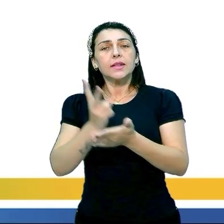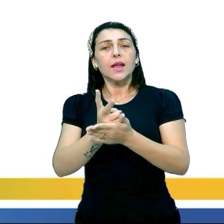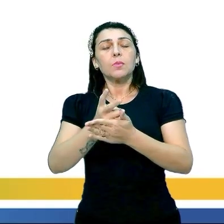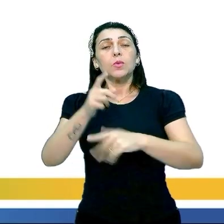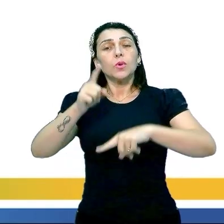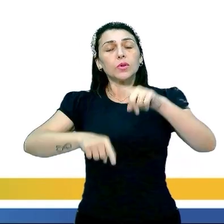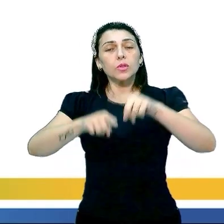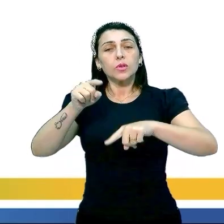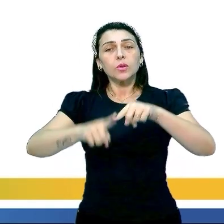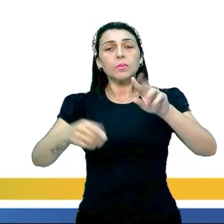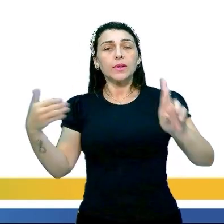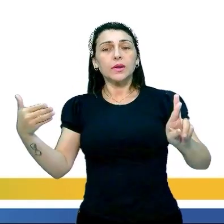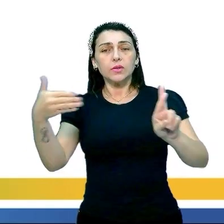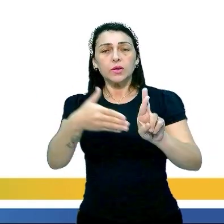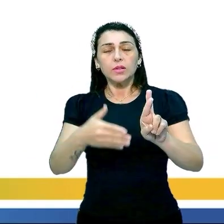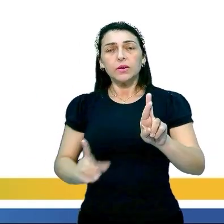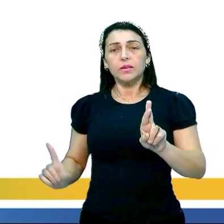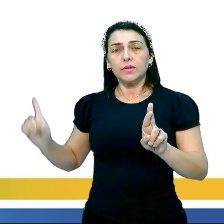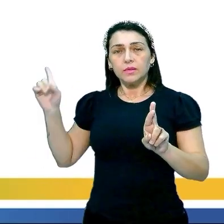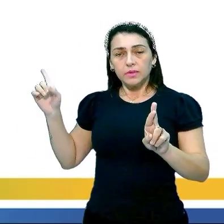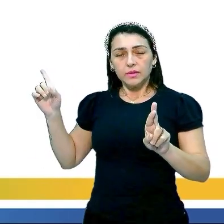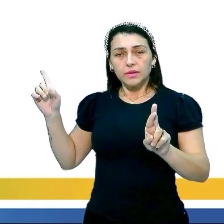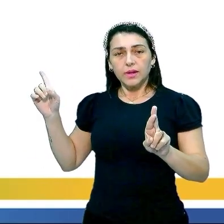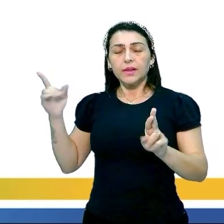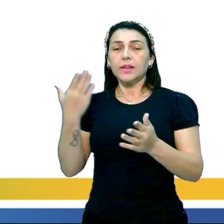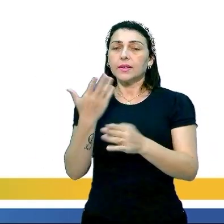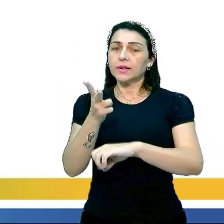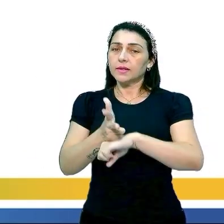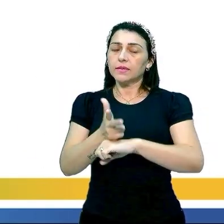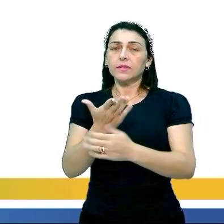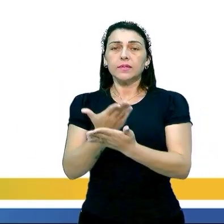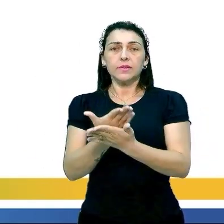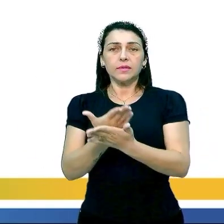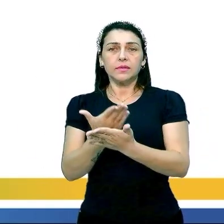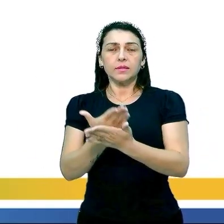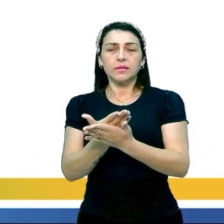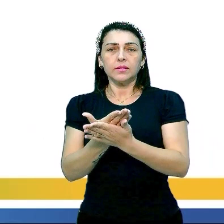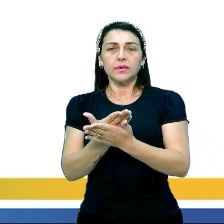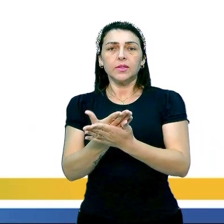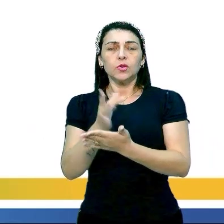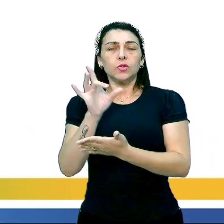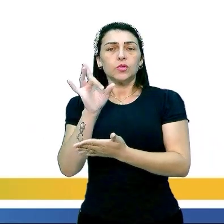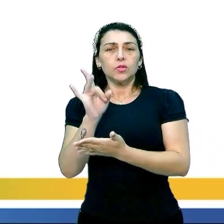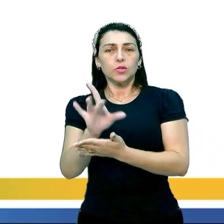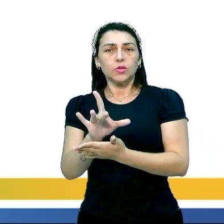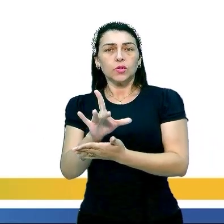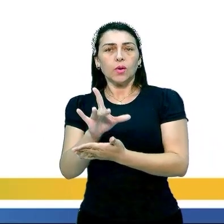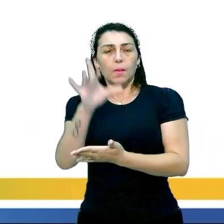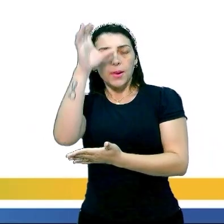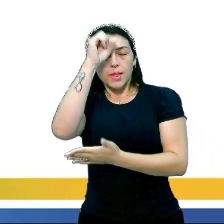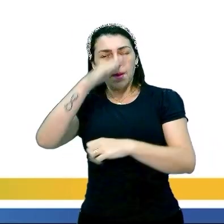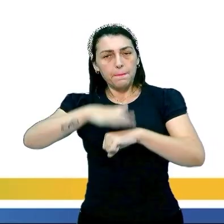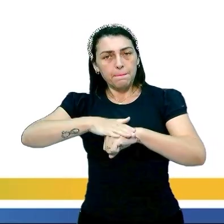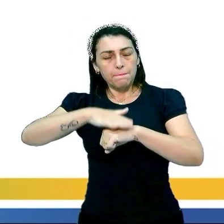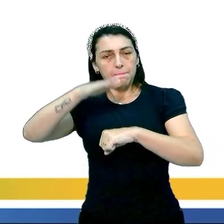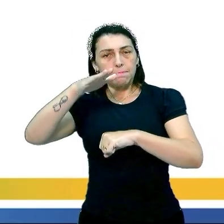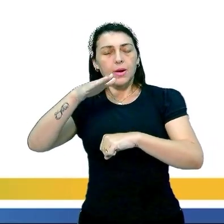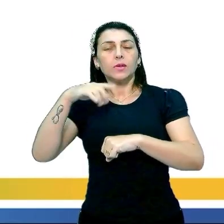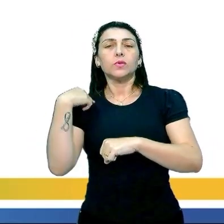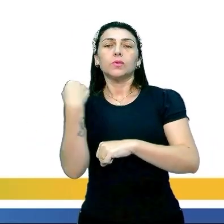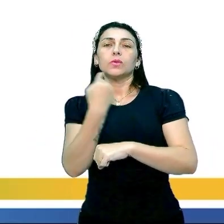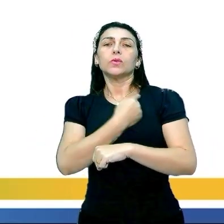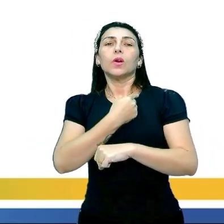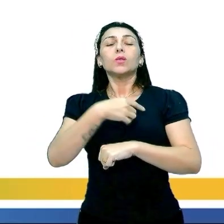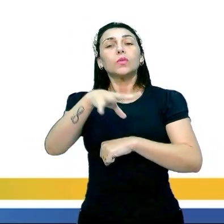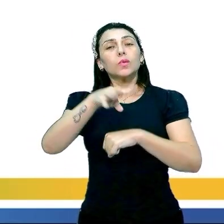nosso material de referência dessas nossas videoaulas, para solidificar cada vez mais o